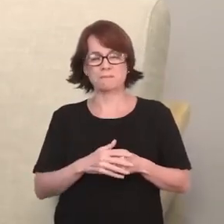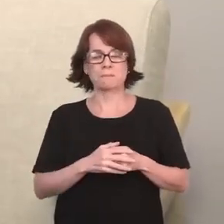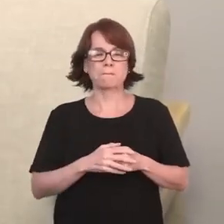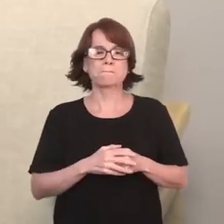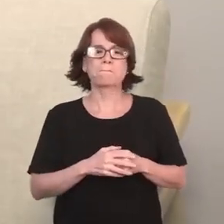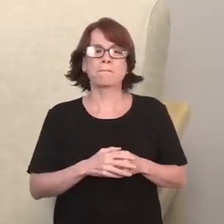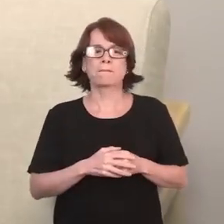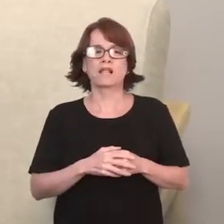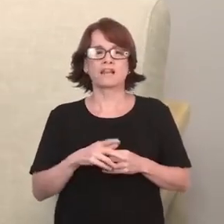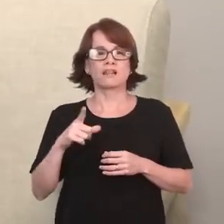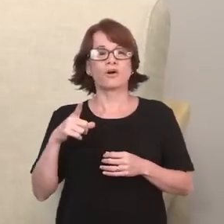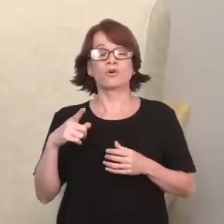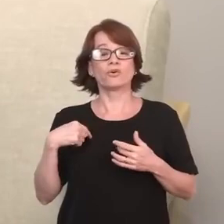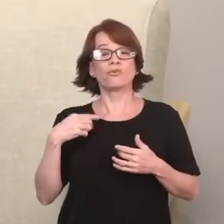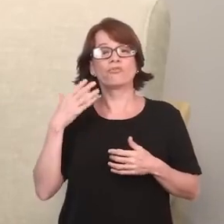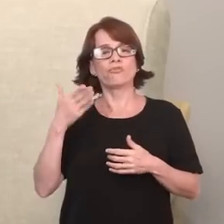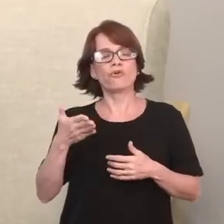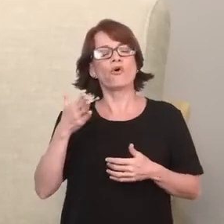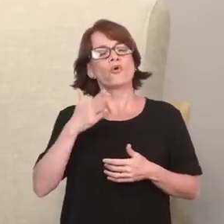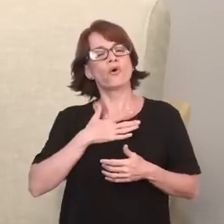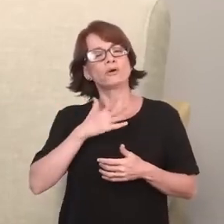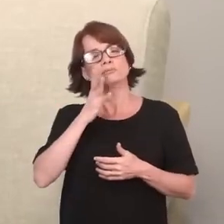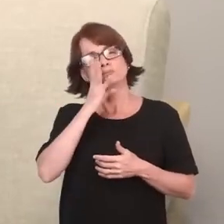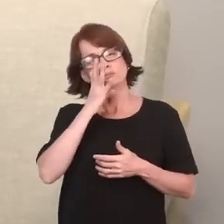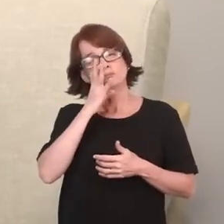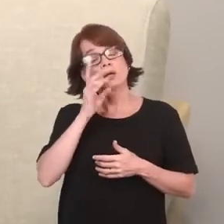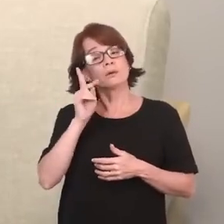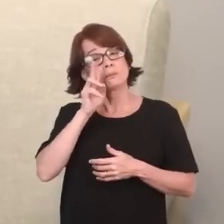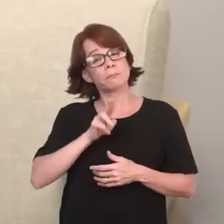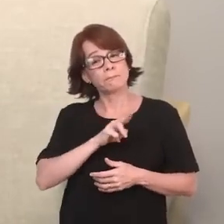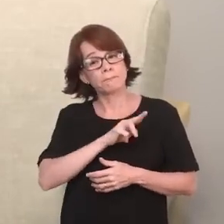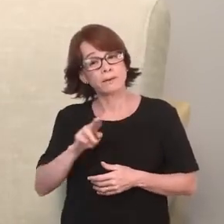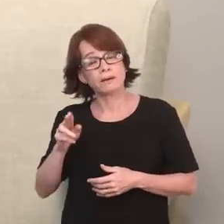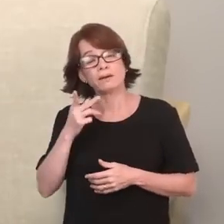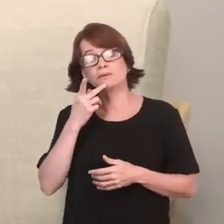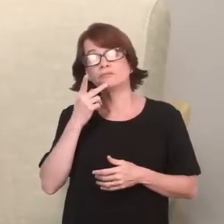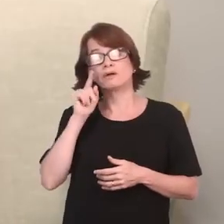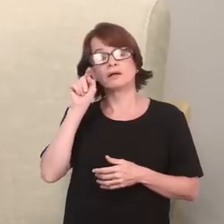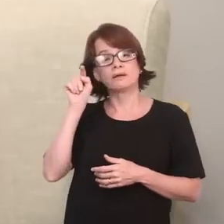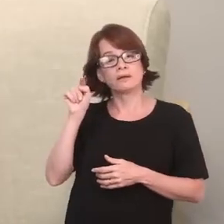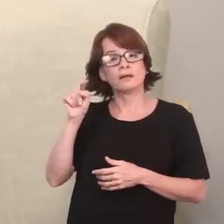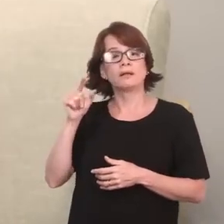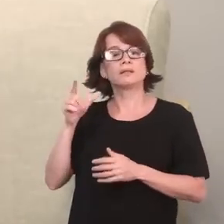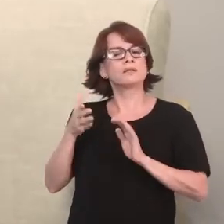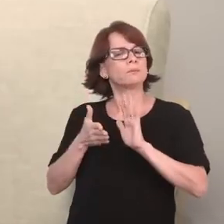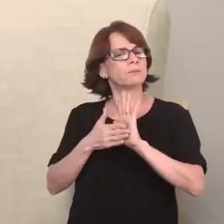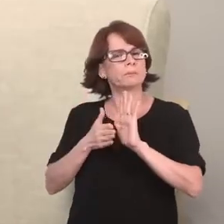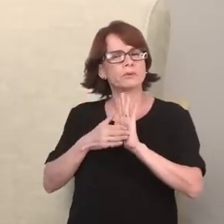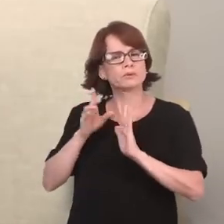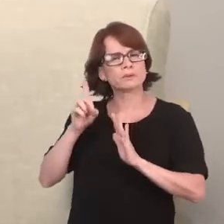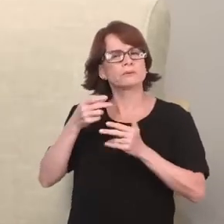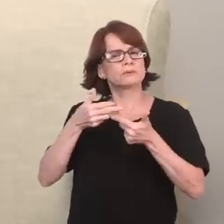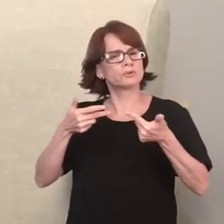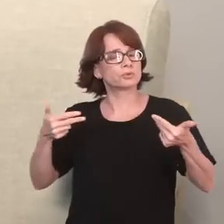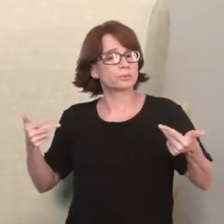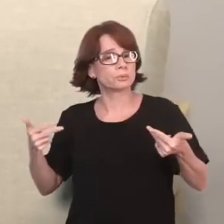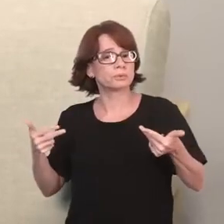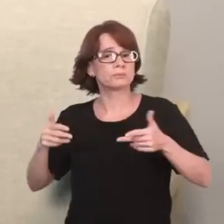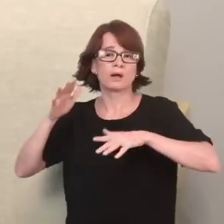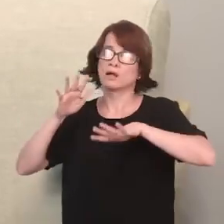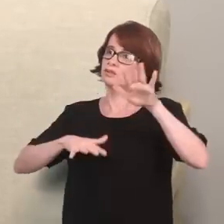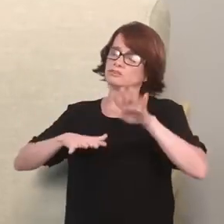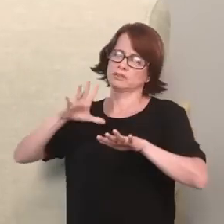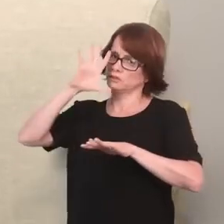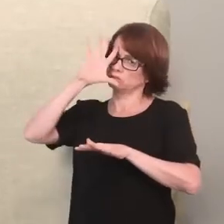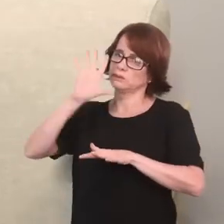né? Eu gosto da homilia, eu gosto de... Então, assim, eles sempre falam isso, né? Que tem um propósito de Deus. Então,